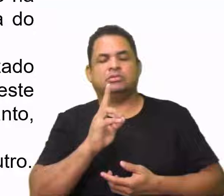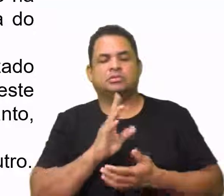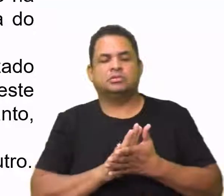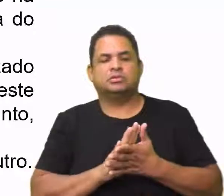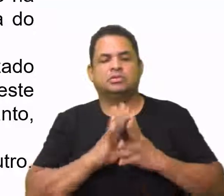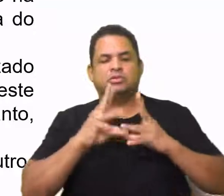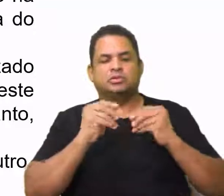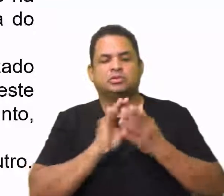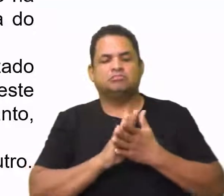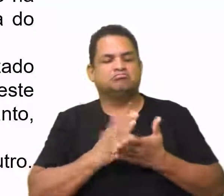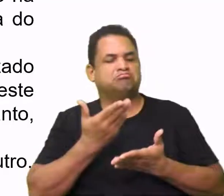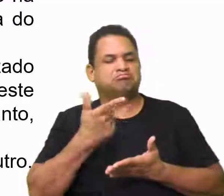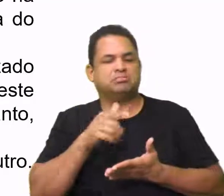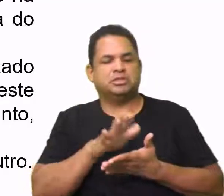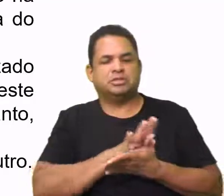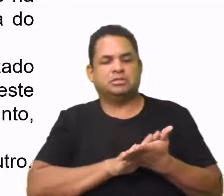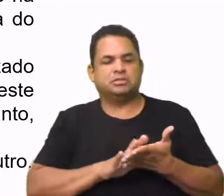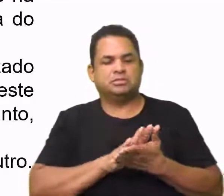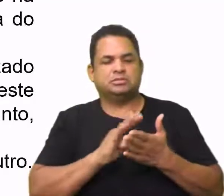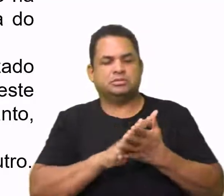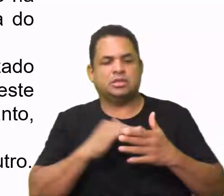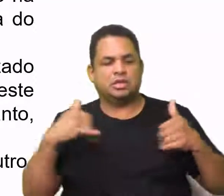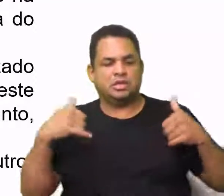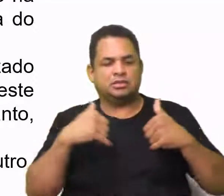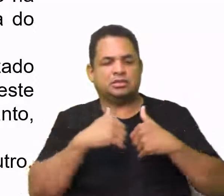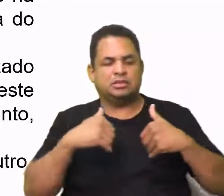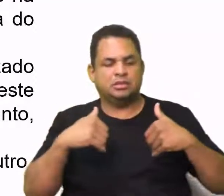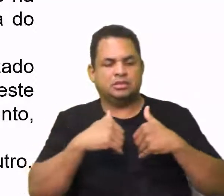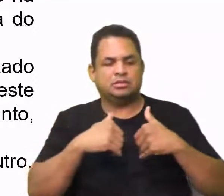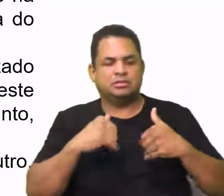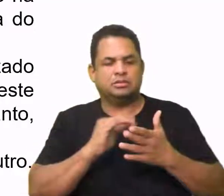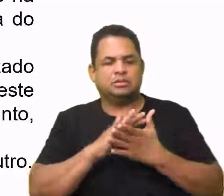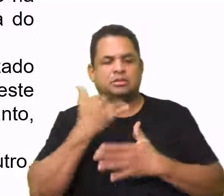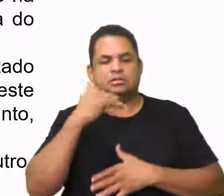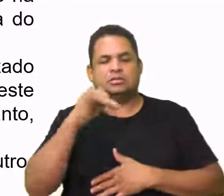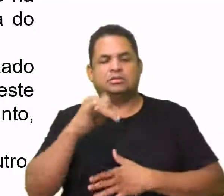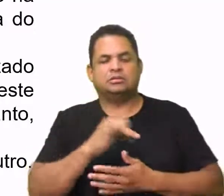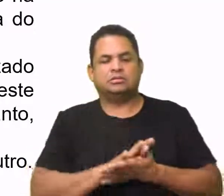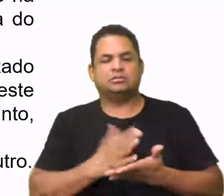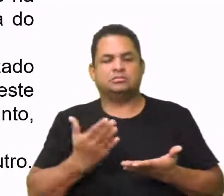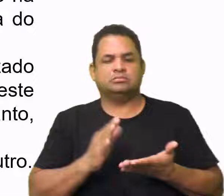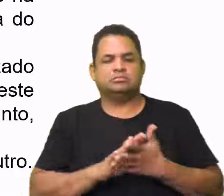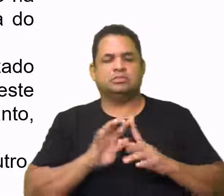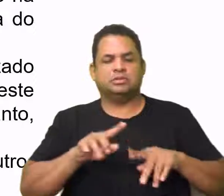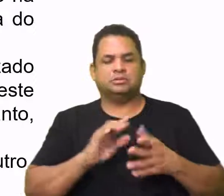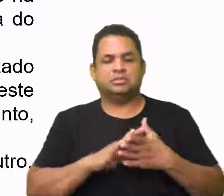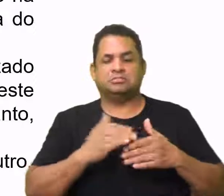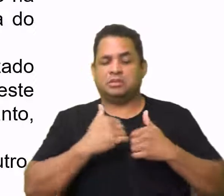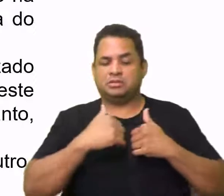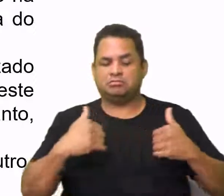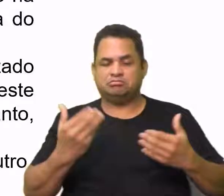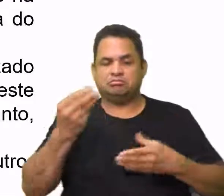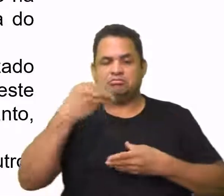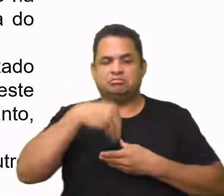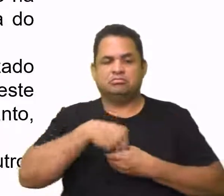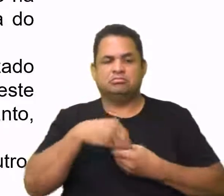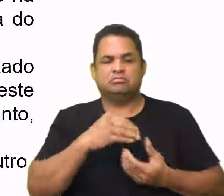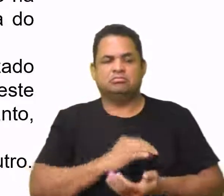nula, sendo, no entanto, atraído pelo eletrizado. Continua com carga nula, só que separada dentro dele,